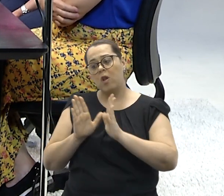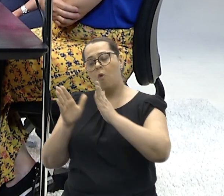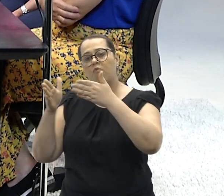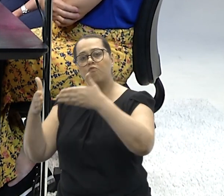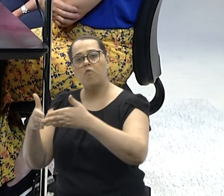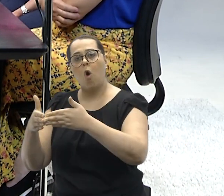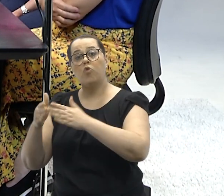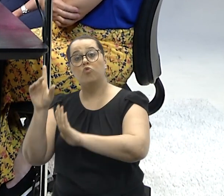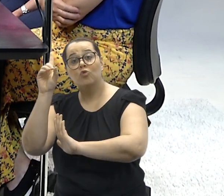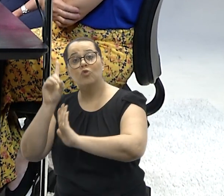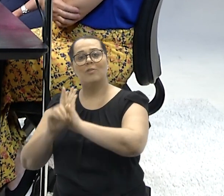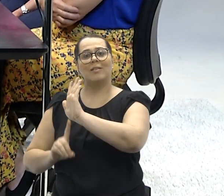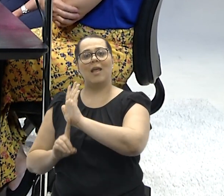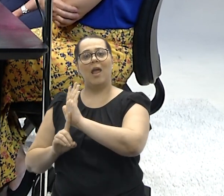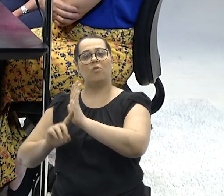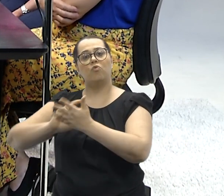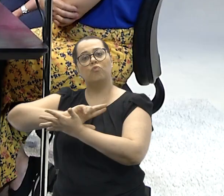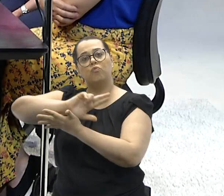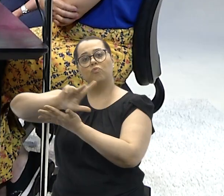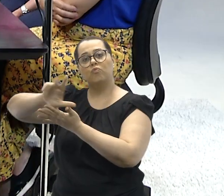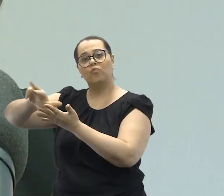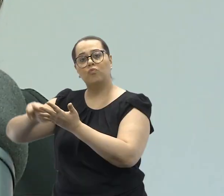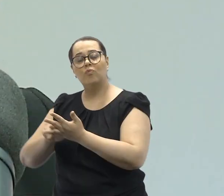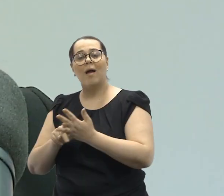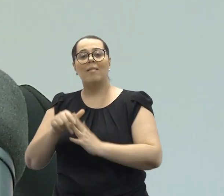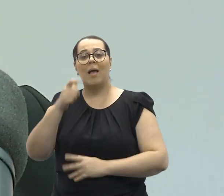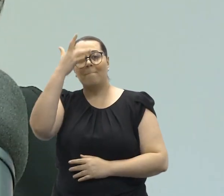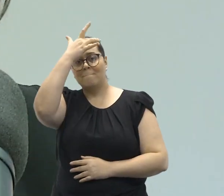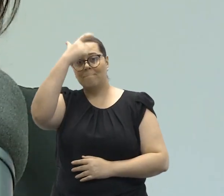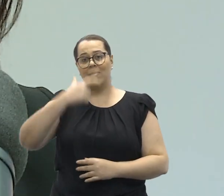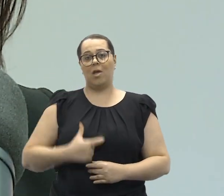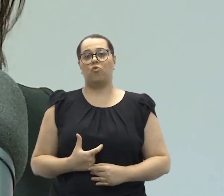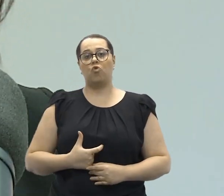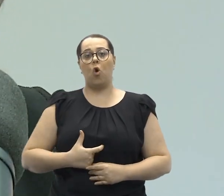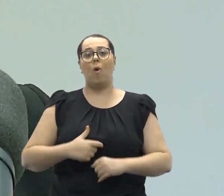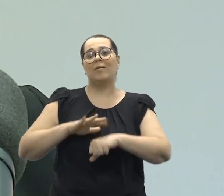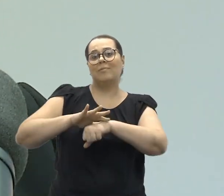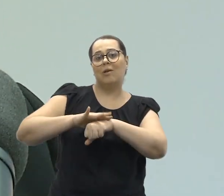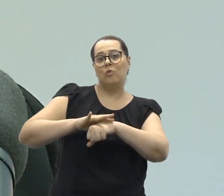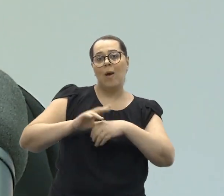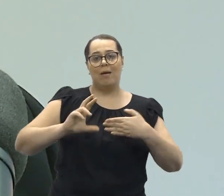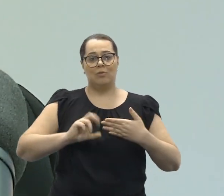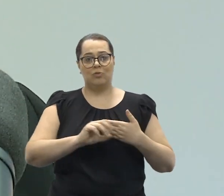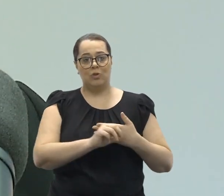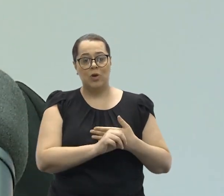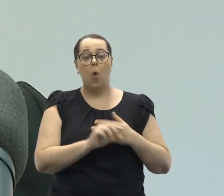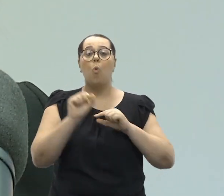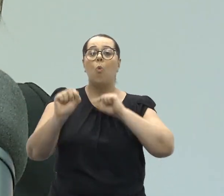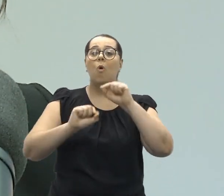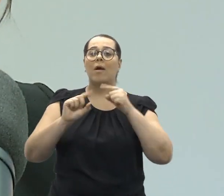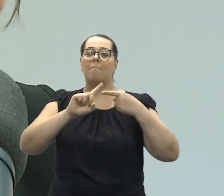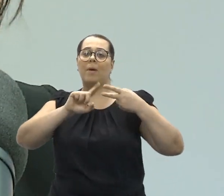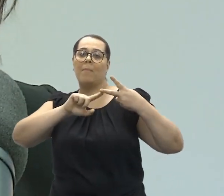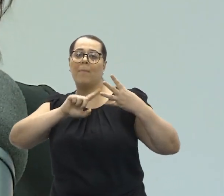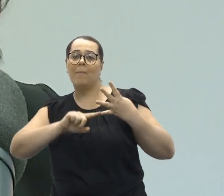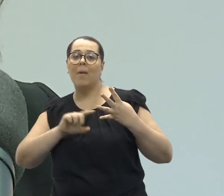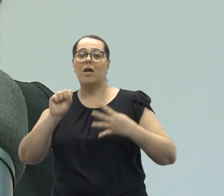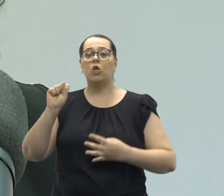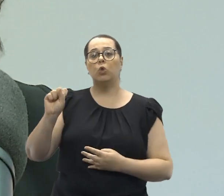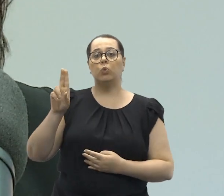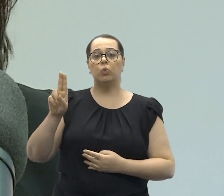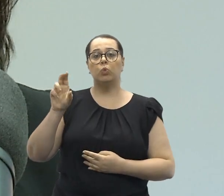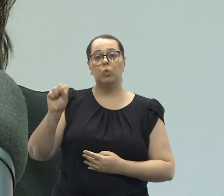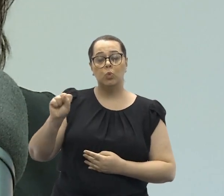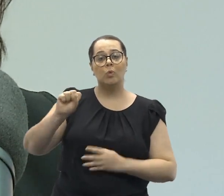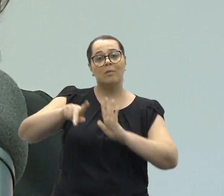mulher que sofre de câncer, né? Como é que acontece na prática no serviço de saúde do SUS da nossa cidade